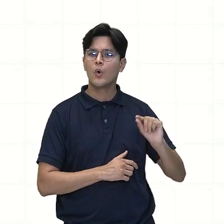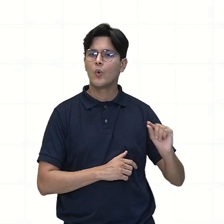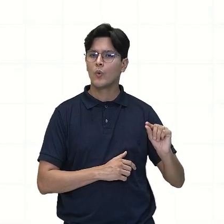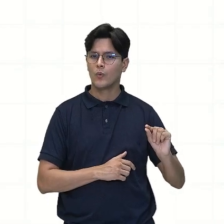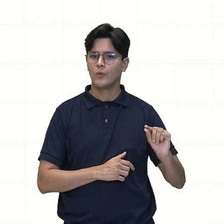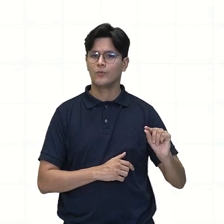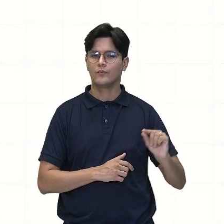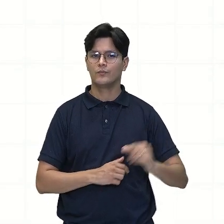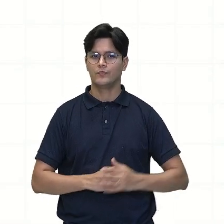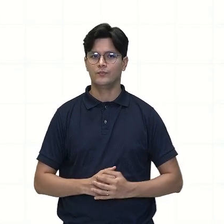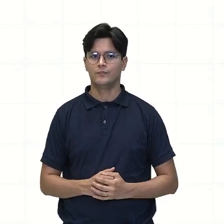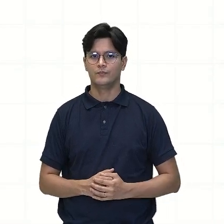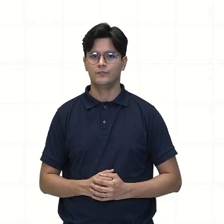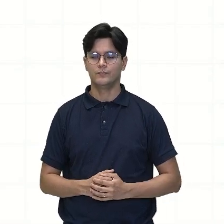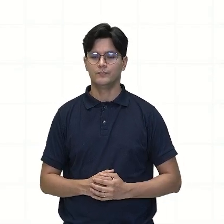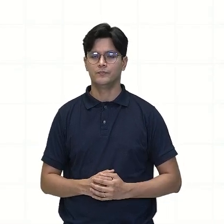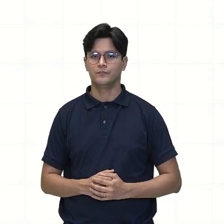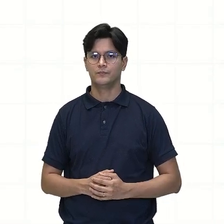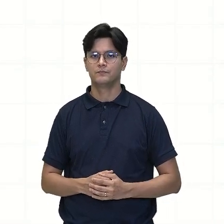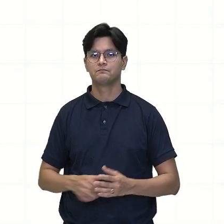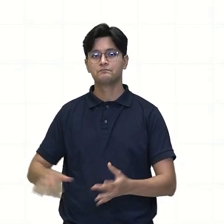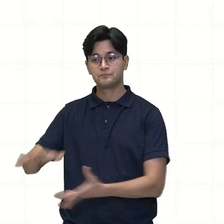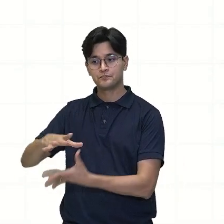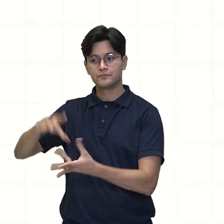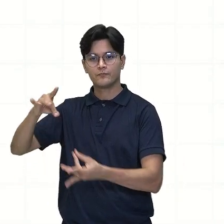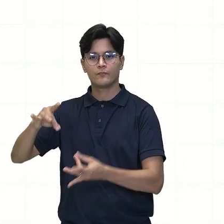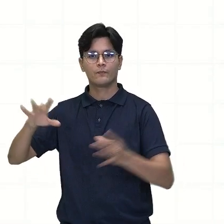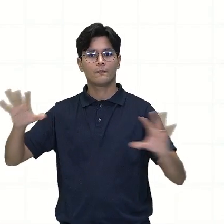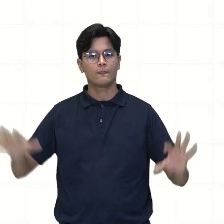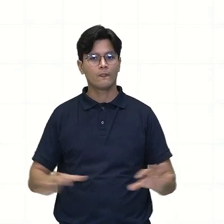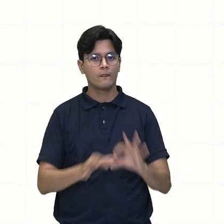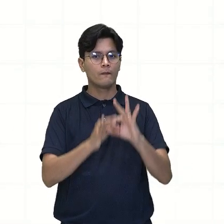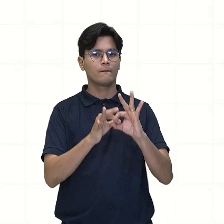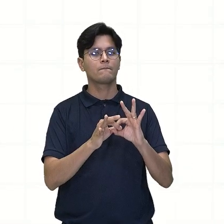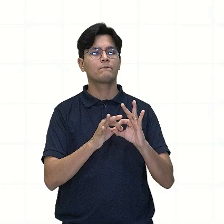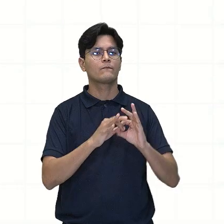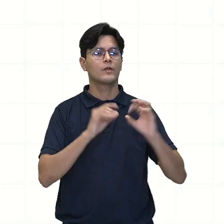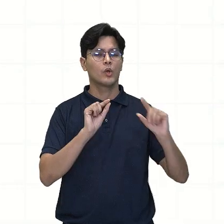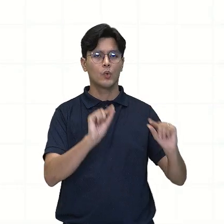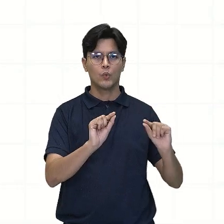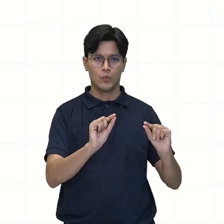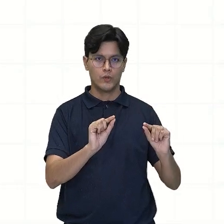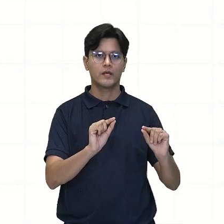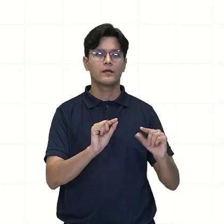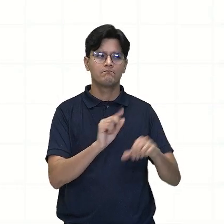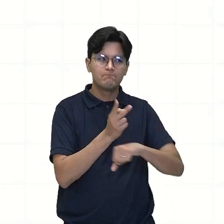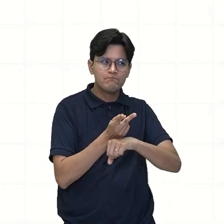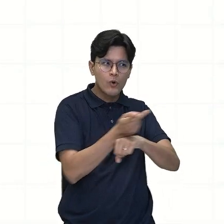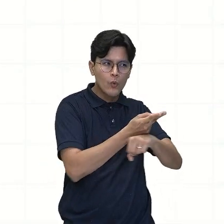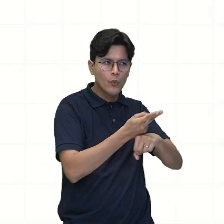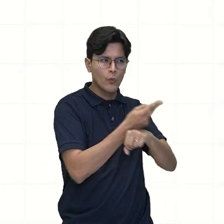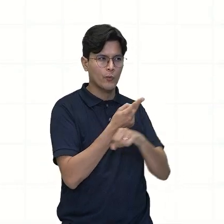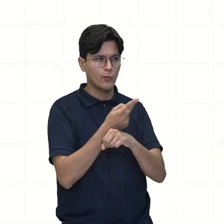Quando pensamos em espiritualidade, temos que pensar também nessa dimensão do quê? Da busca.